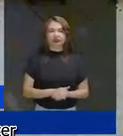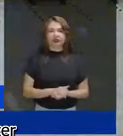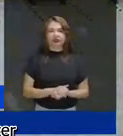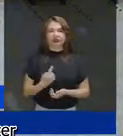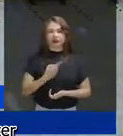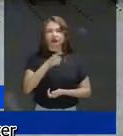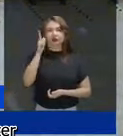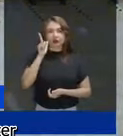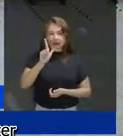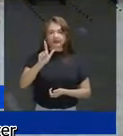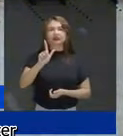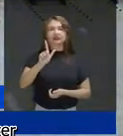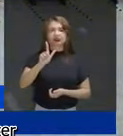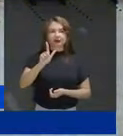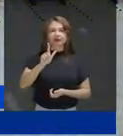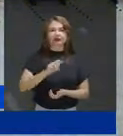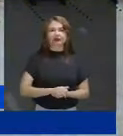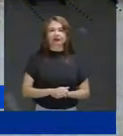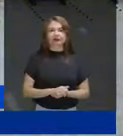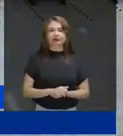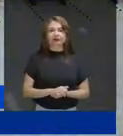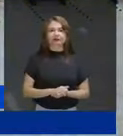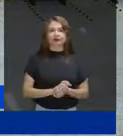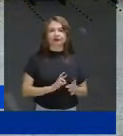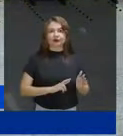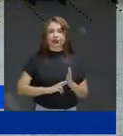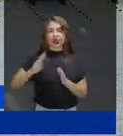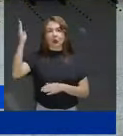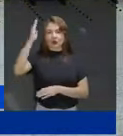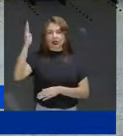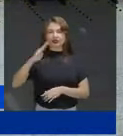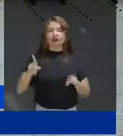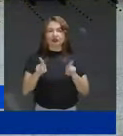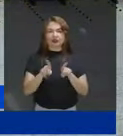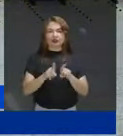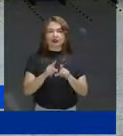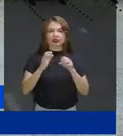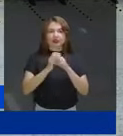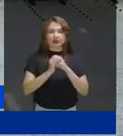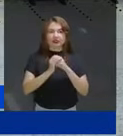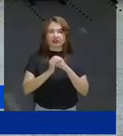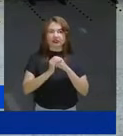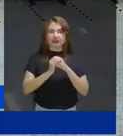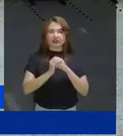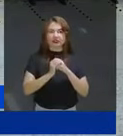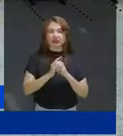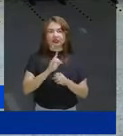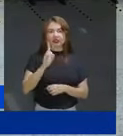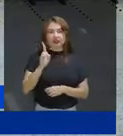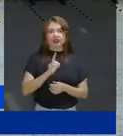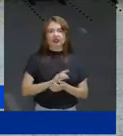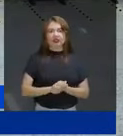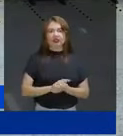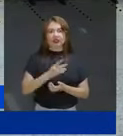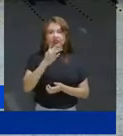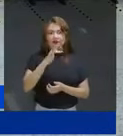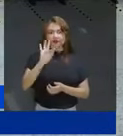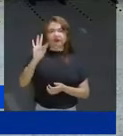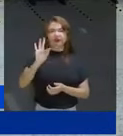fazer isso, né? Ela vai representar o Brasil, vai representar também o TRE em Paris.